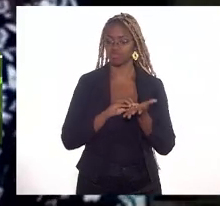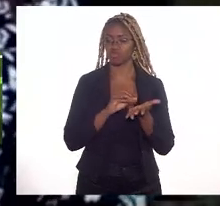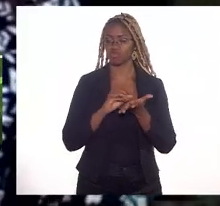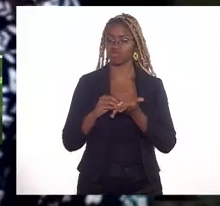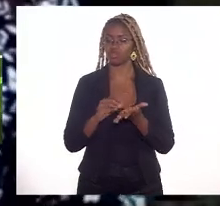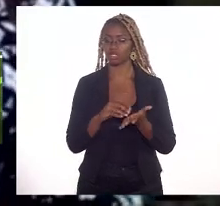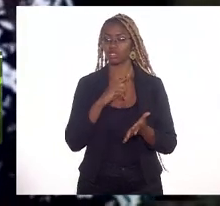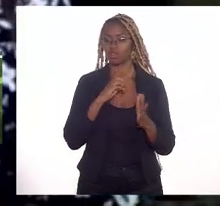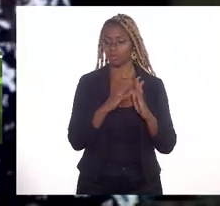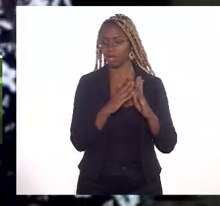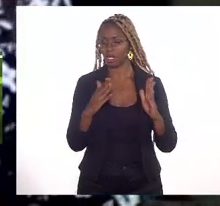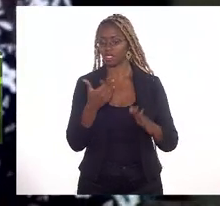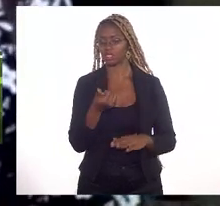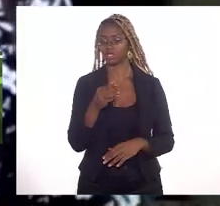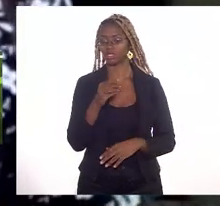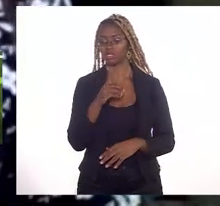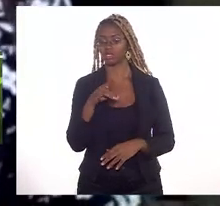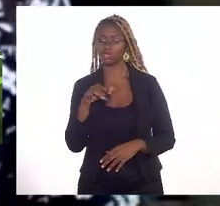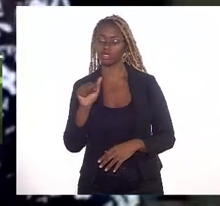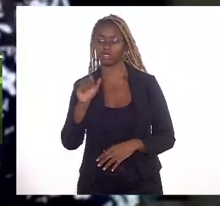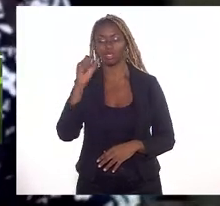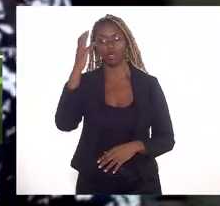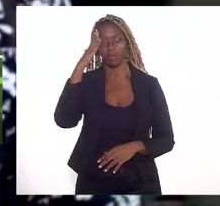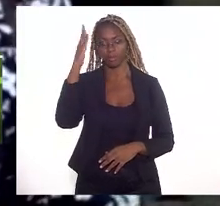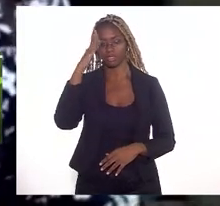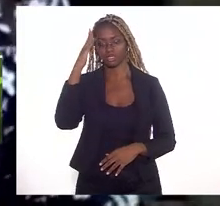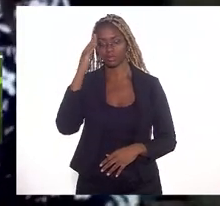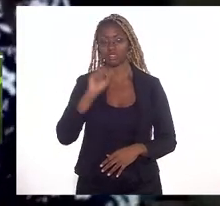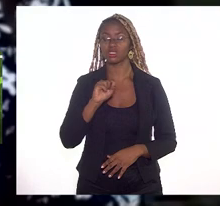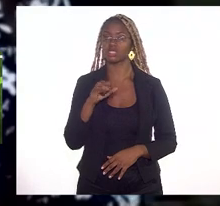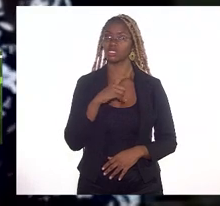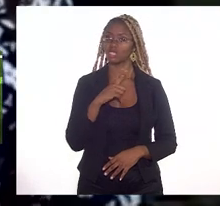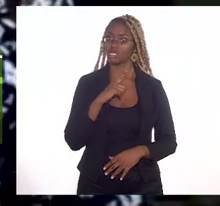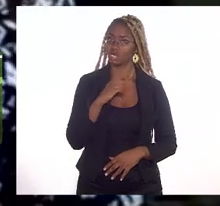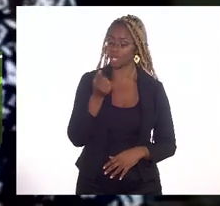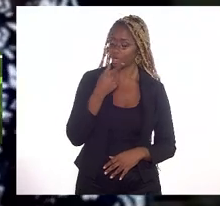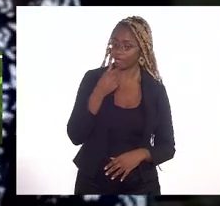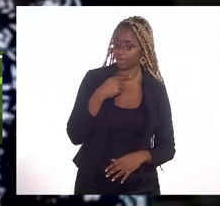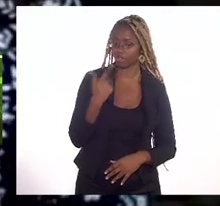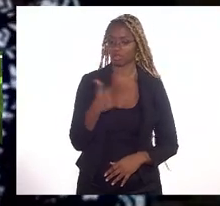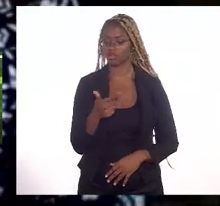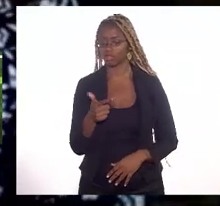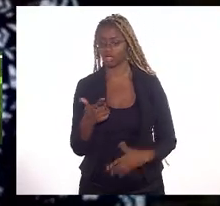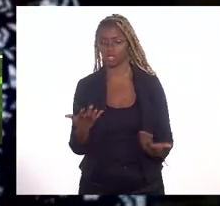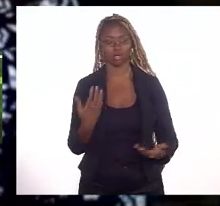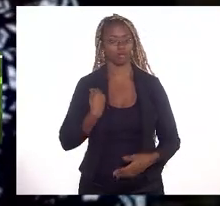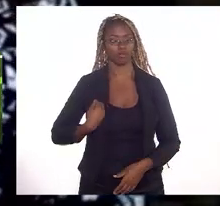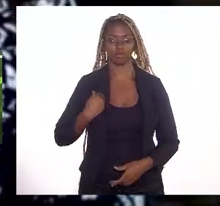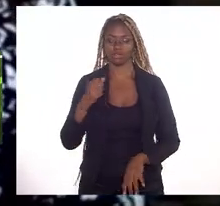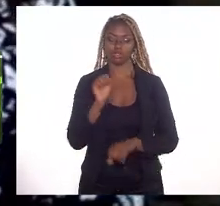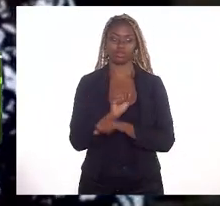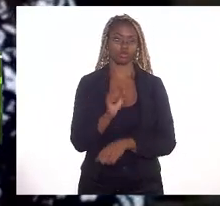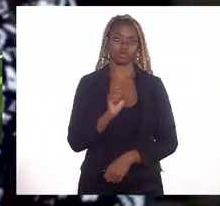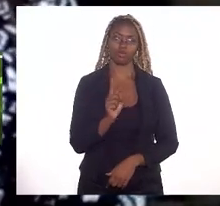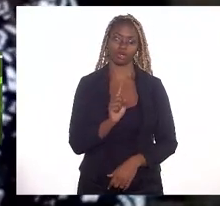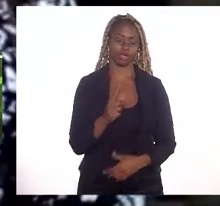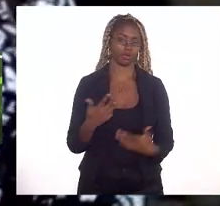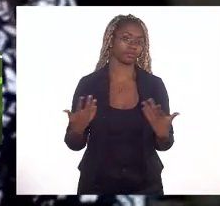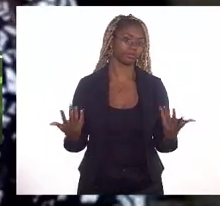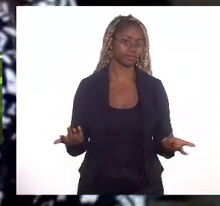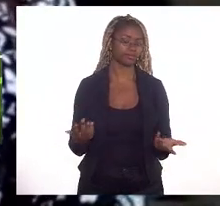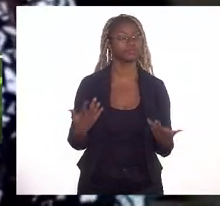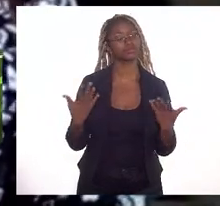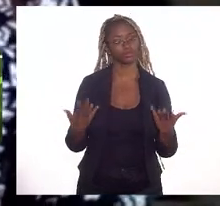Tem um prazo de 60 dias para saber se vai ter o medicamento ou não. A vida não espera 60 dias, então